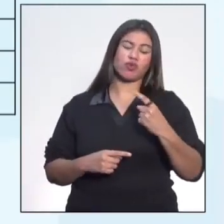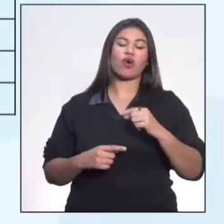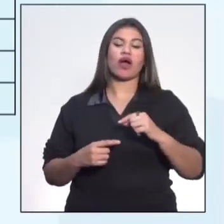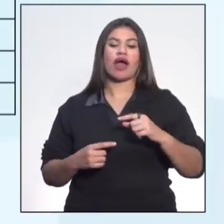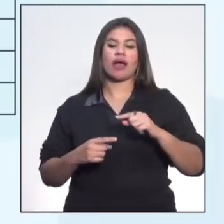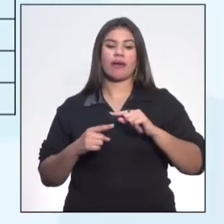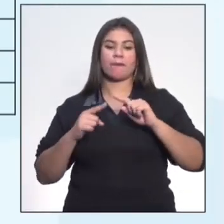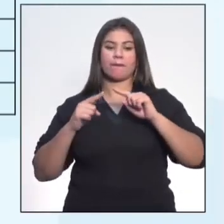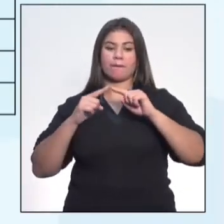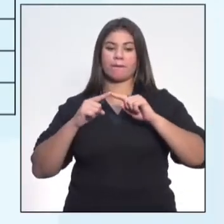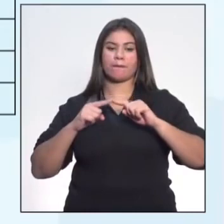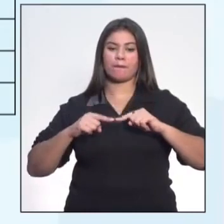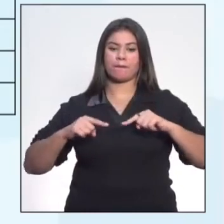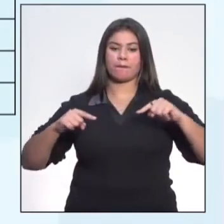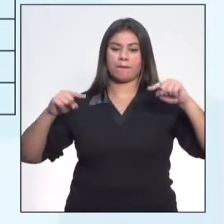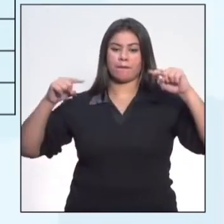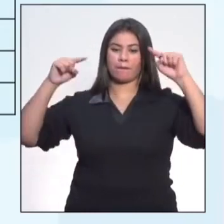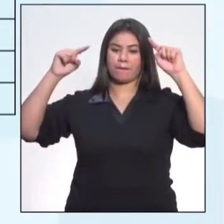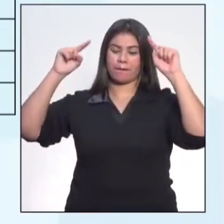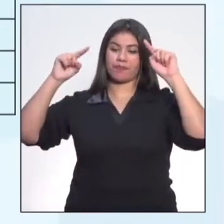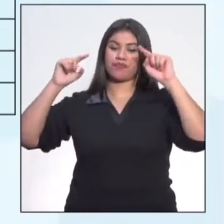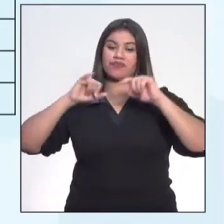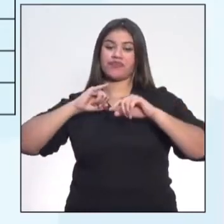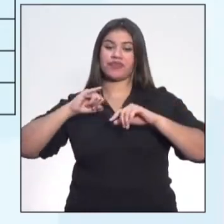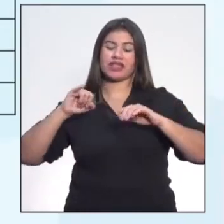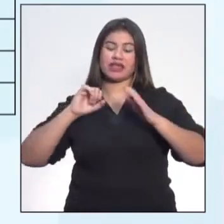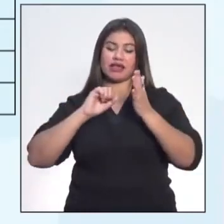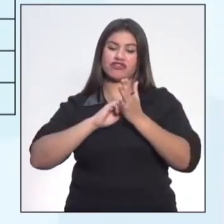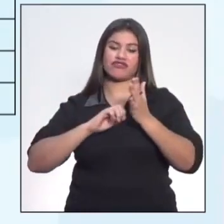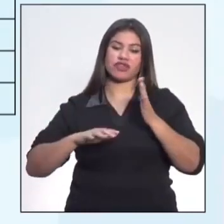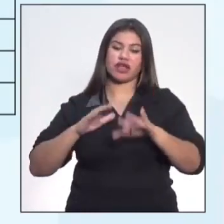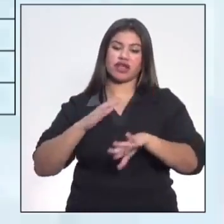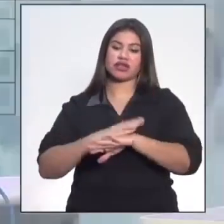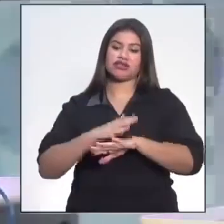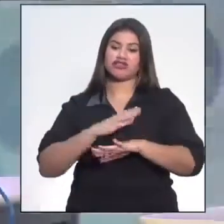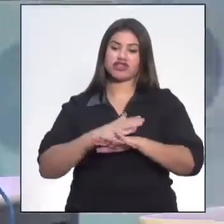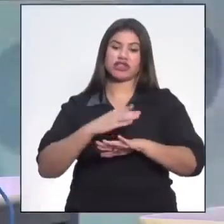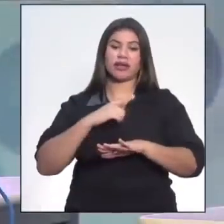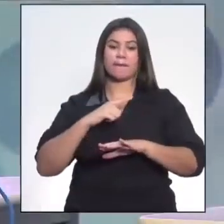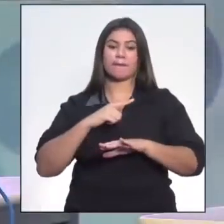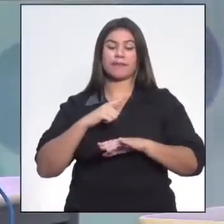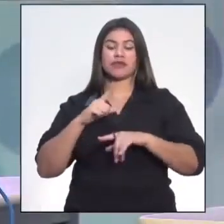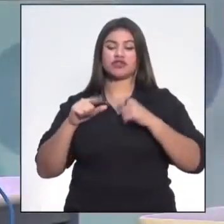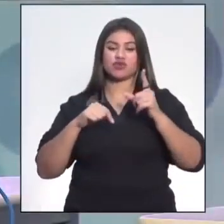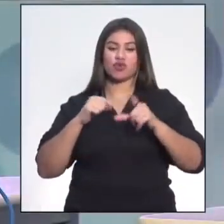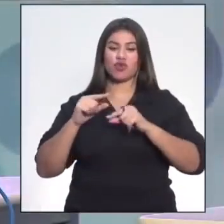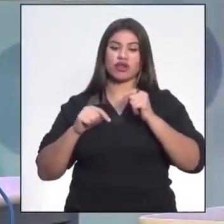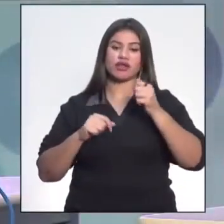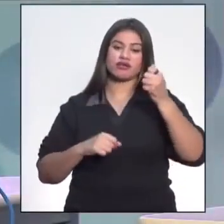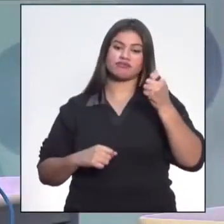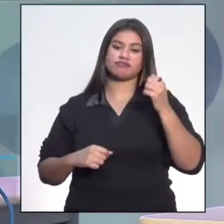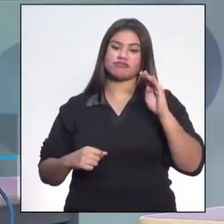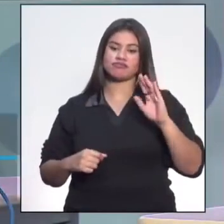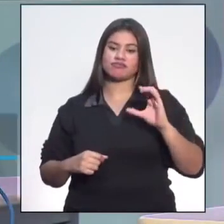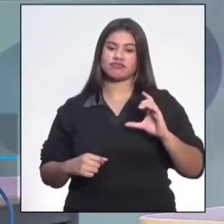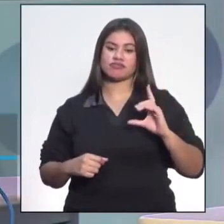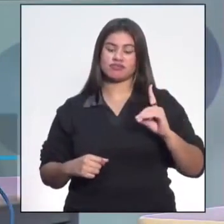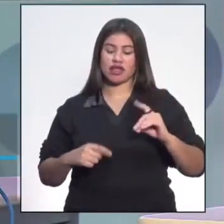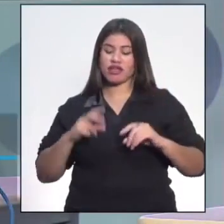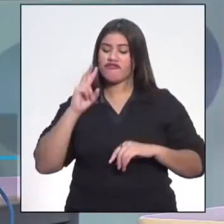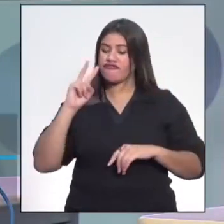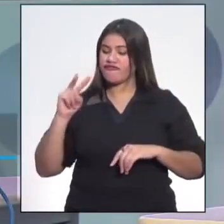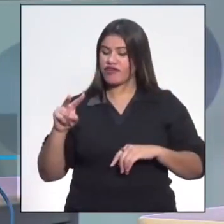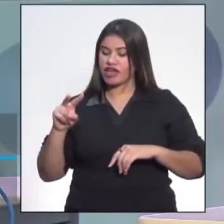Então, se a gente estiver fazendo um teste, um exercício, que tiver uma parábola e a gente tiver que escolher uma alternativa, e a gente bate o olho